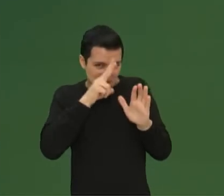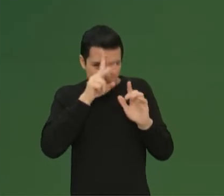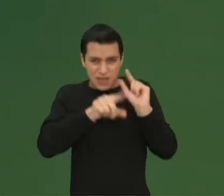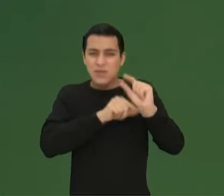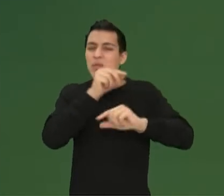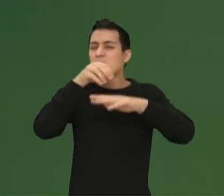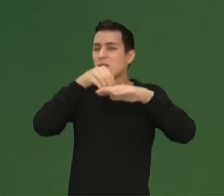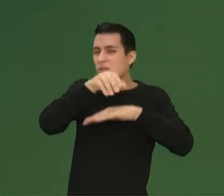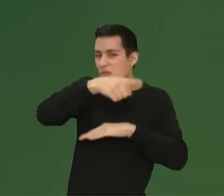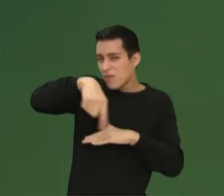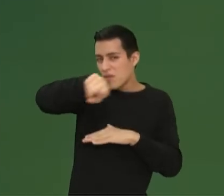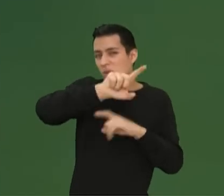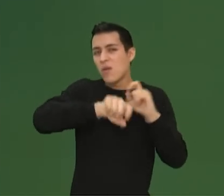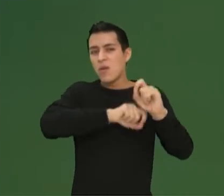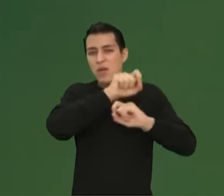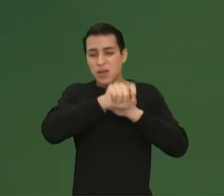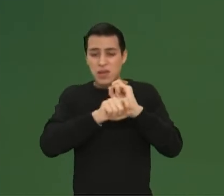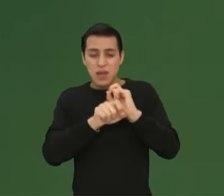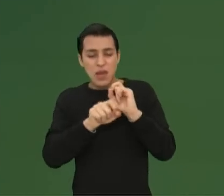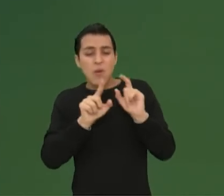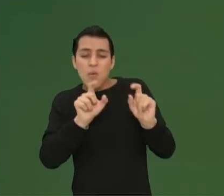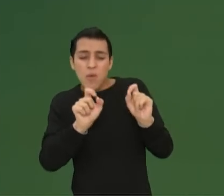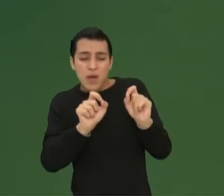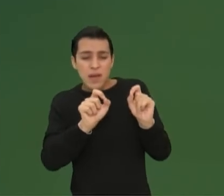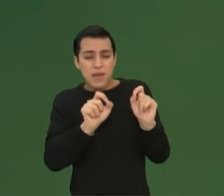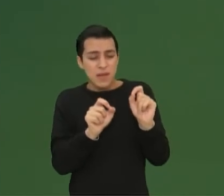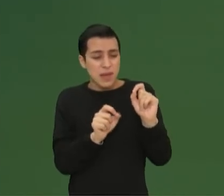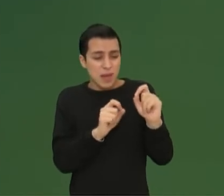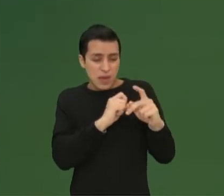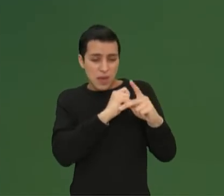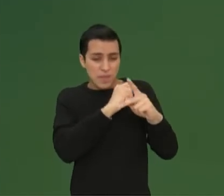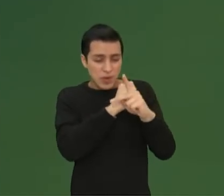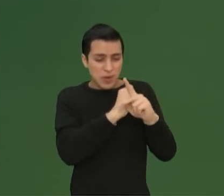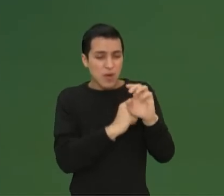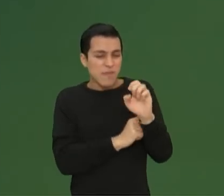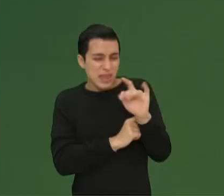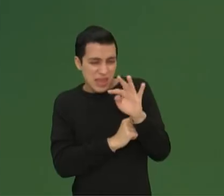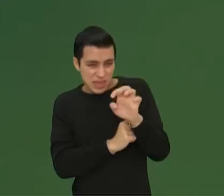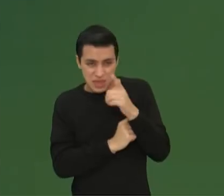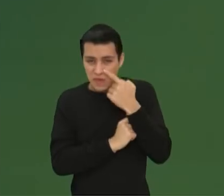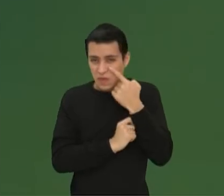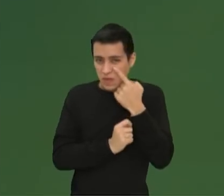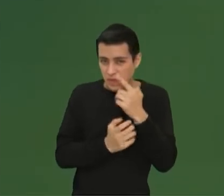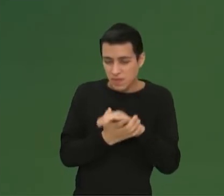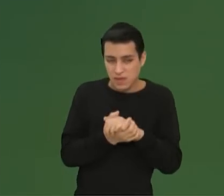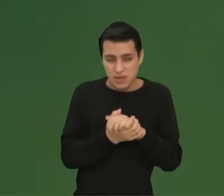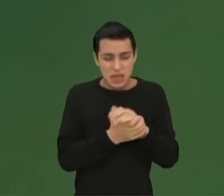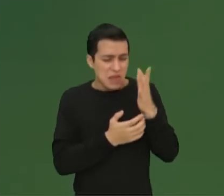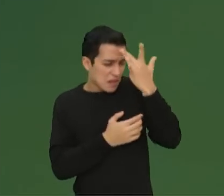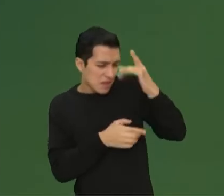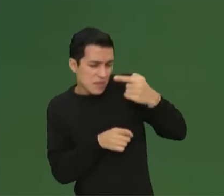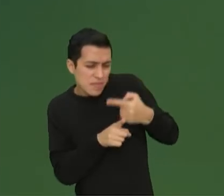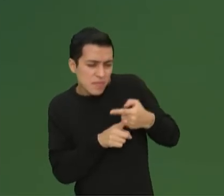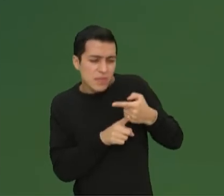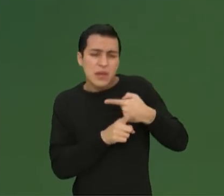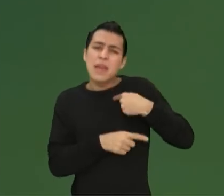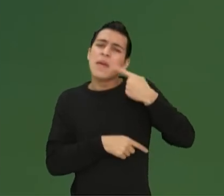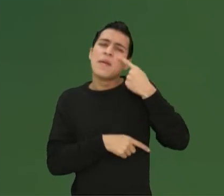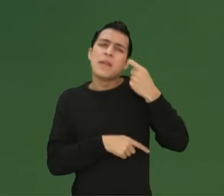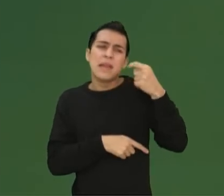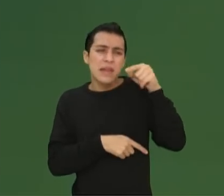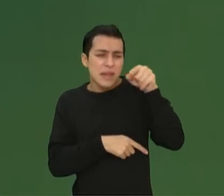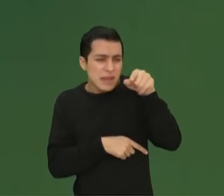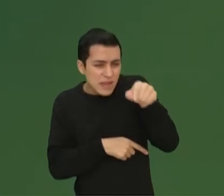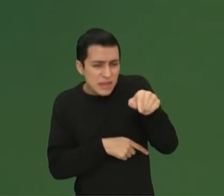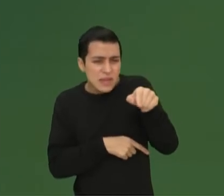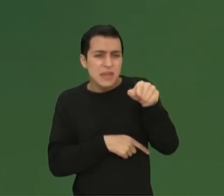aquela dica de empregar, trocar o pronome este. Confira comigo. Não sei por que me interessei